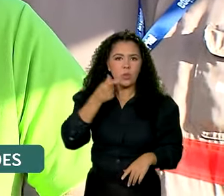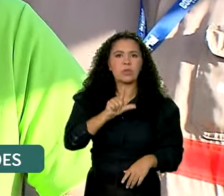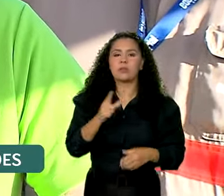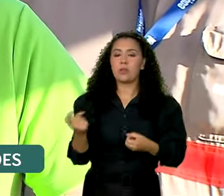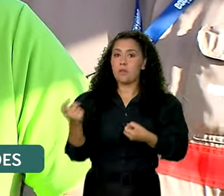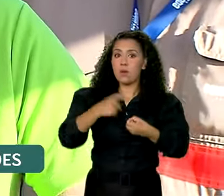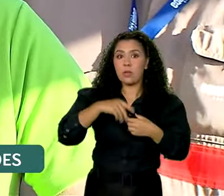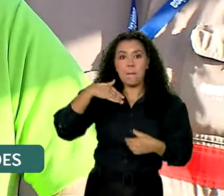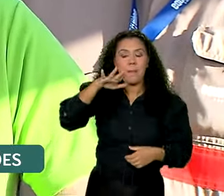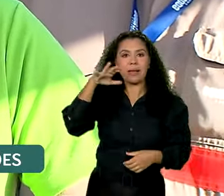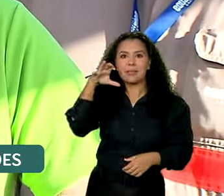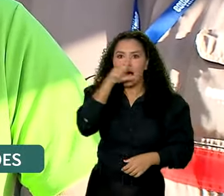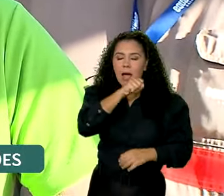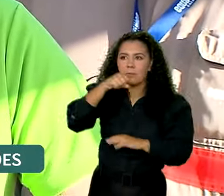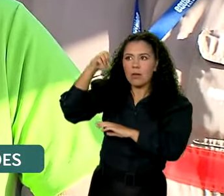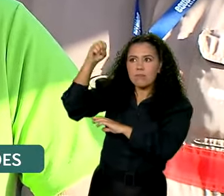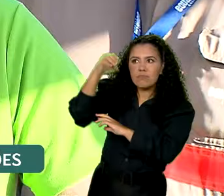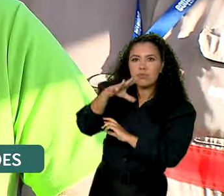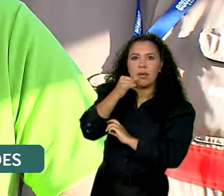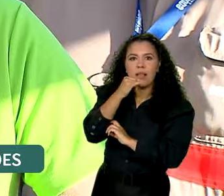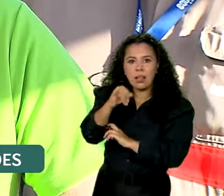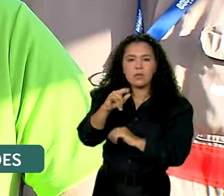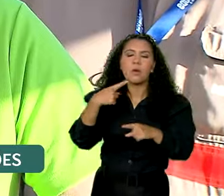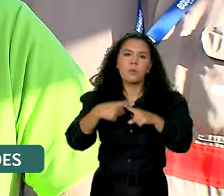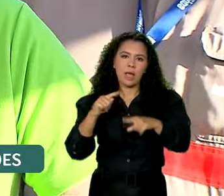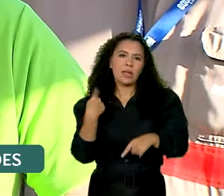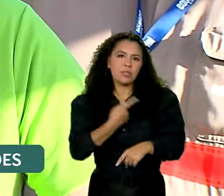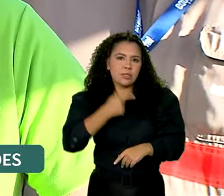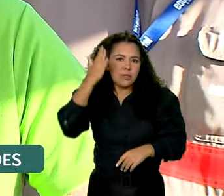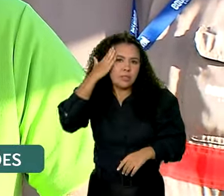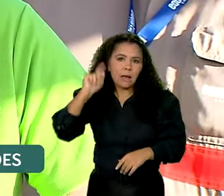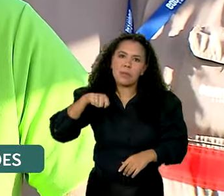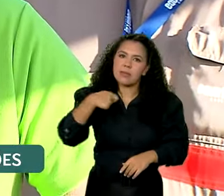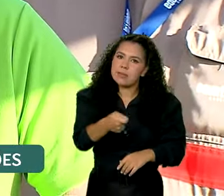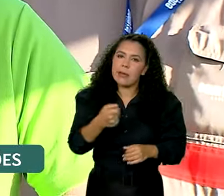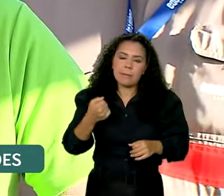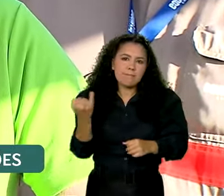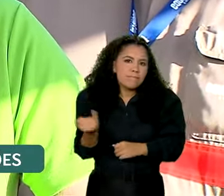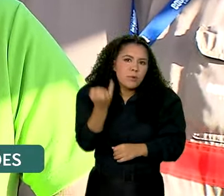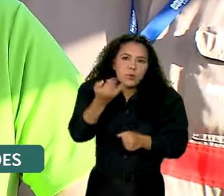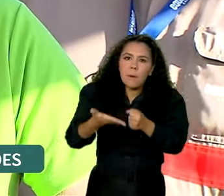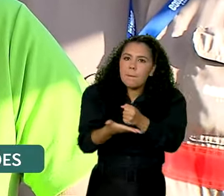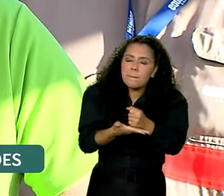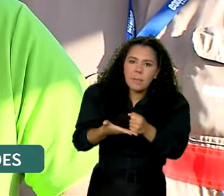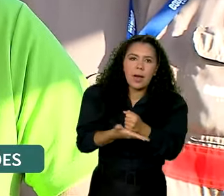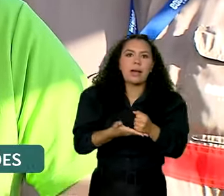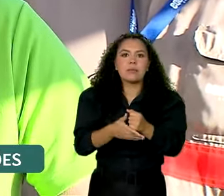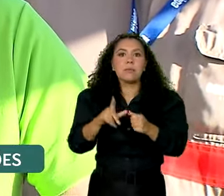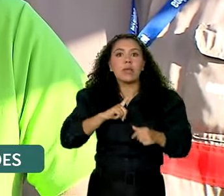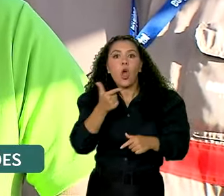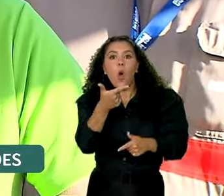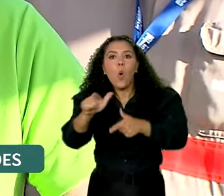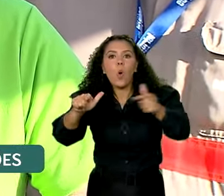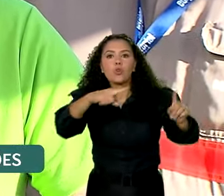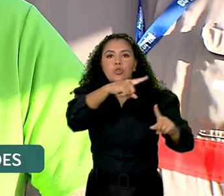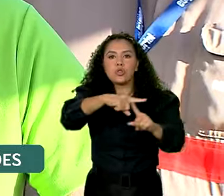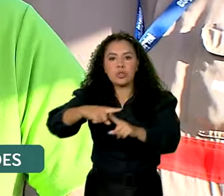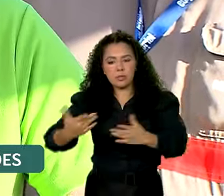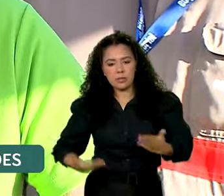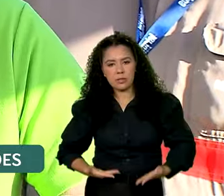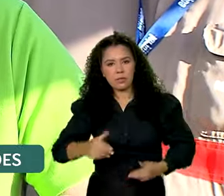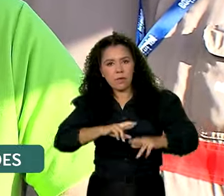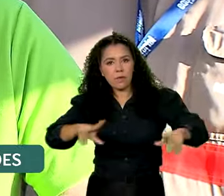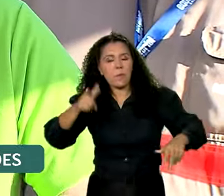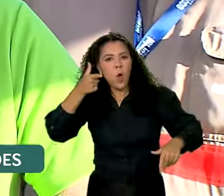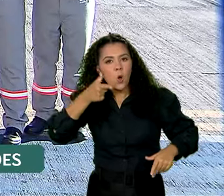mais rápido possível a energia, que nós sabemos que é base fundamental para que os outros serviços sejam restabelecidos no Rio